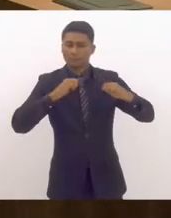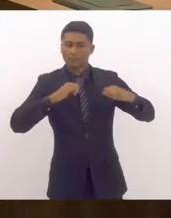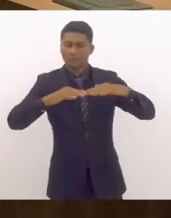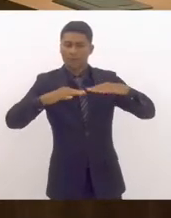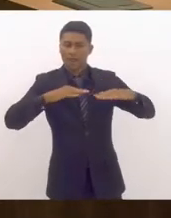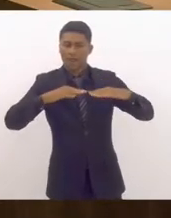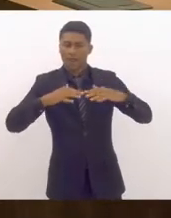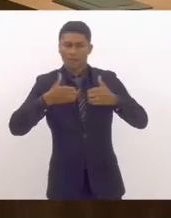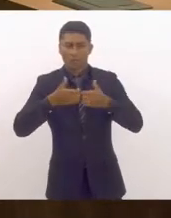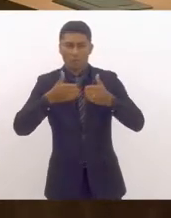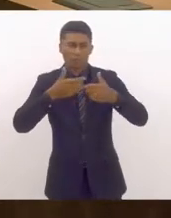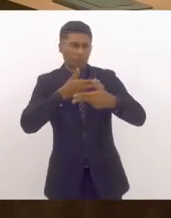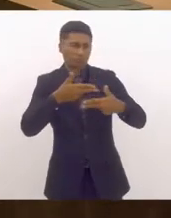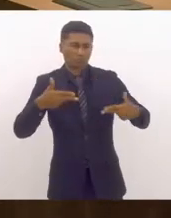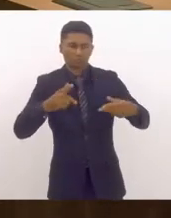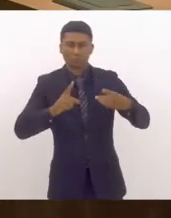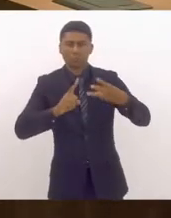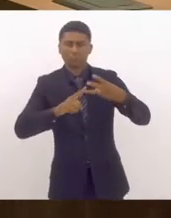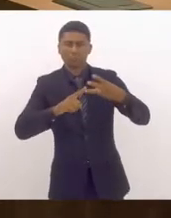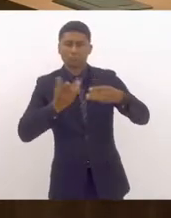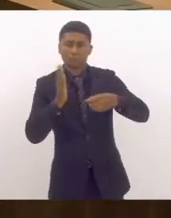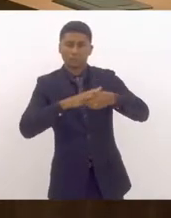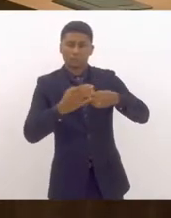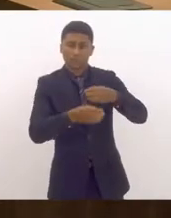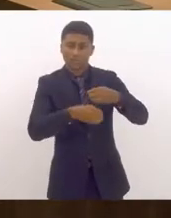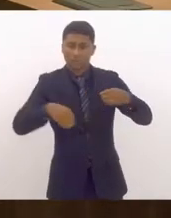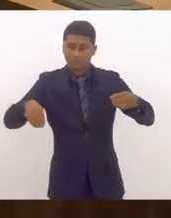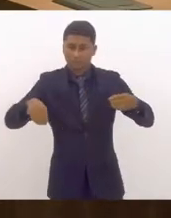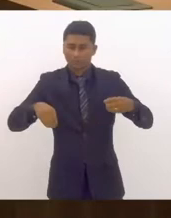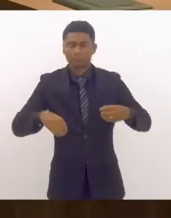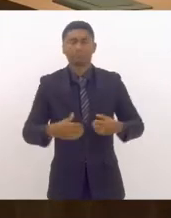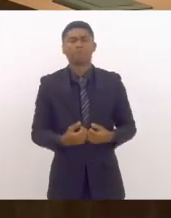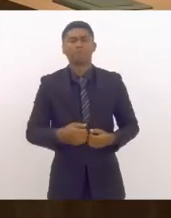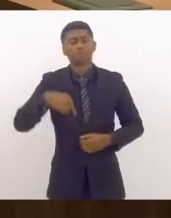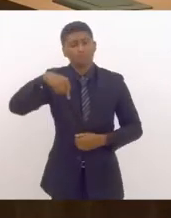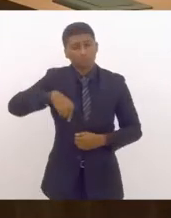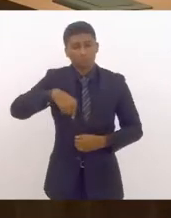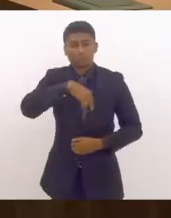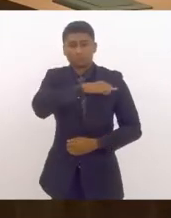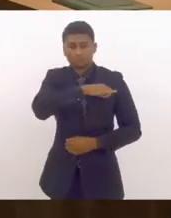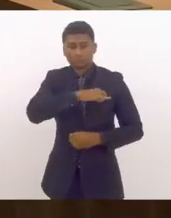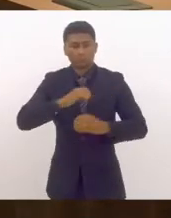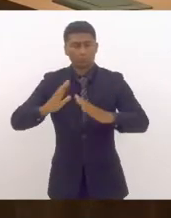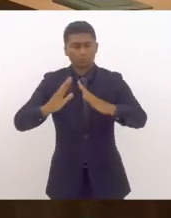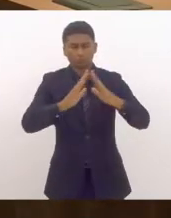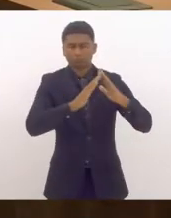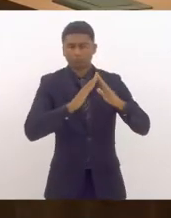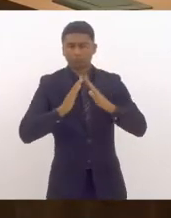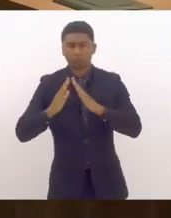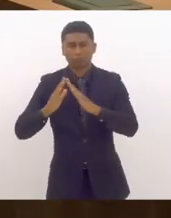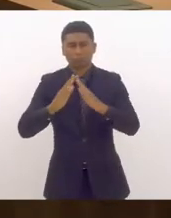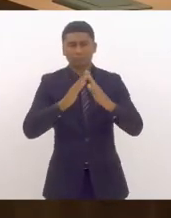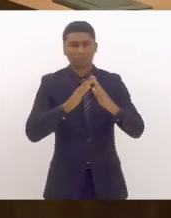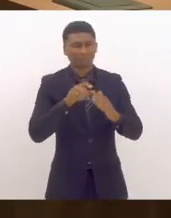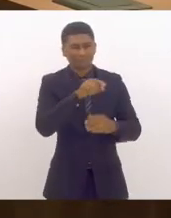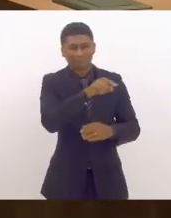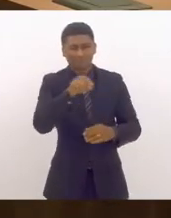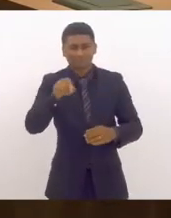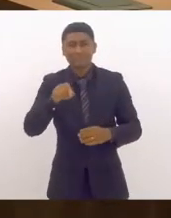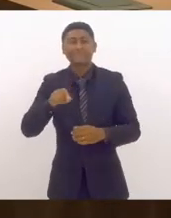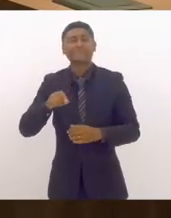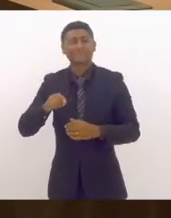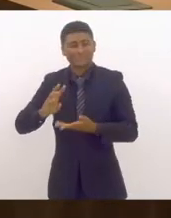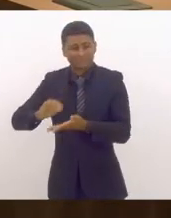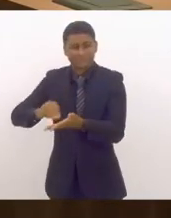estatísticas indicam que o déficit habitacional no Estado do Rio de Janeiro ainda é muito elevado. Gira em torno de 500 mil unidades habitacionais. E mais